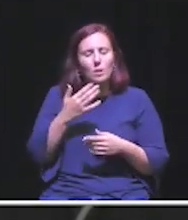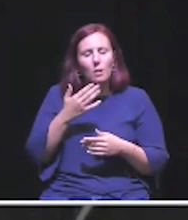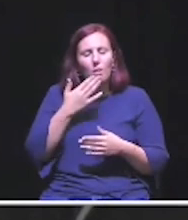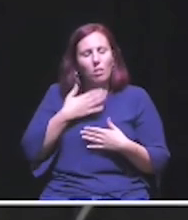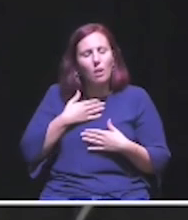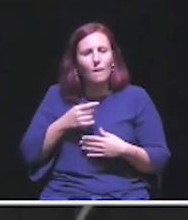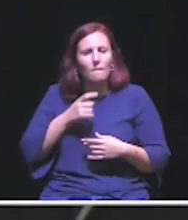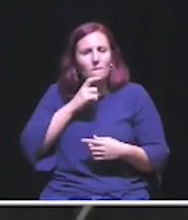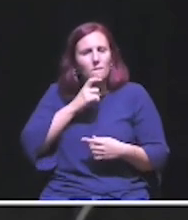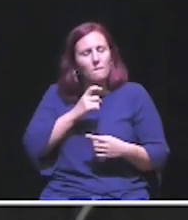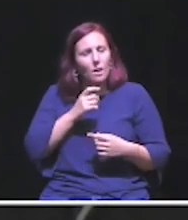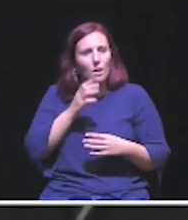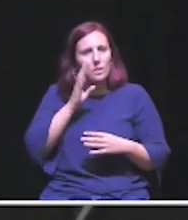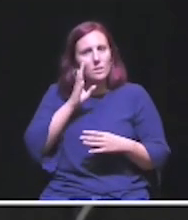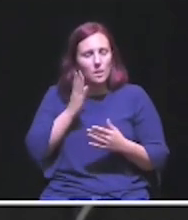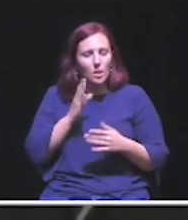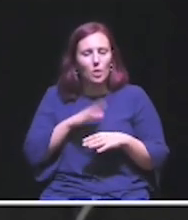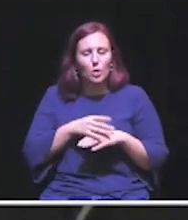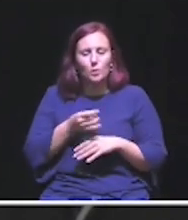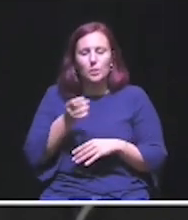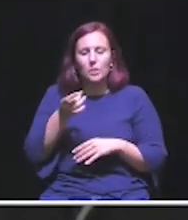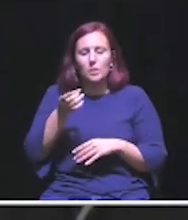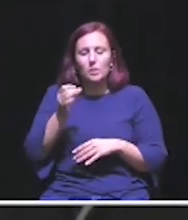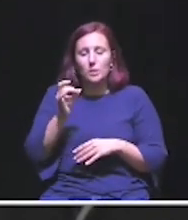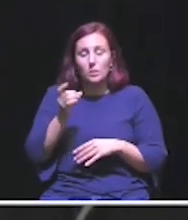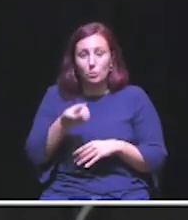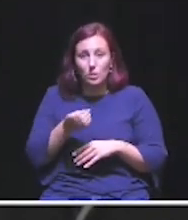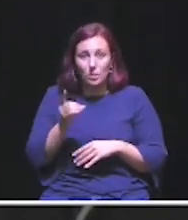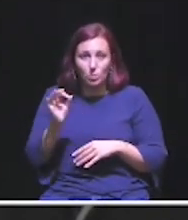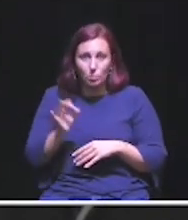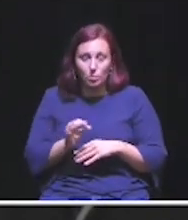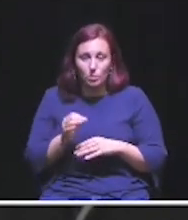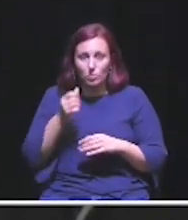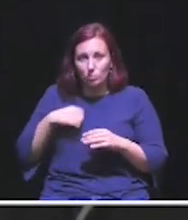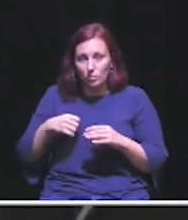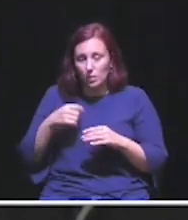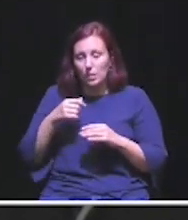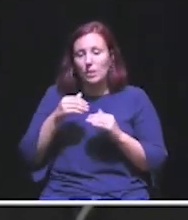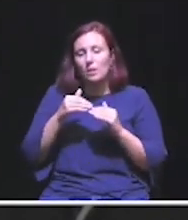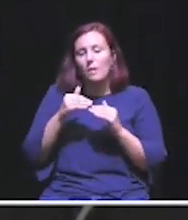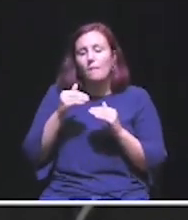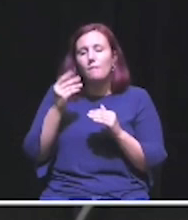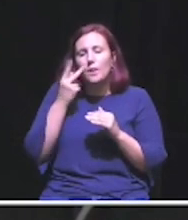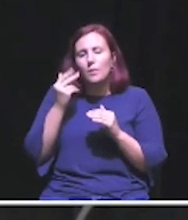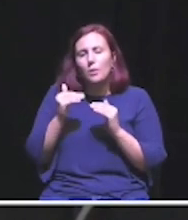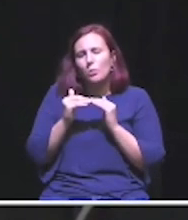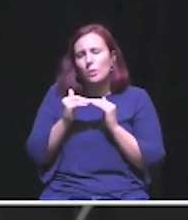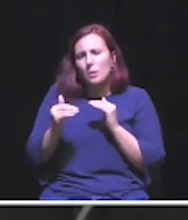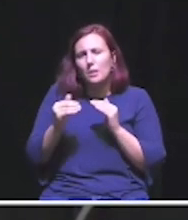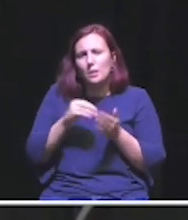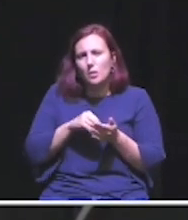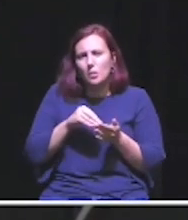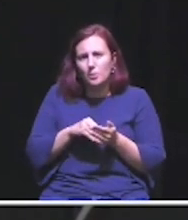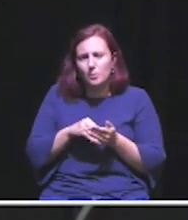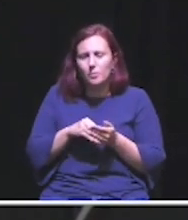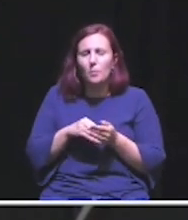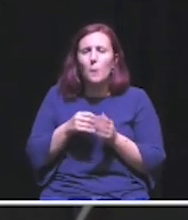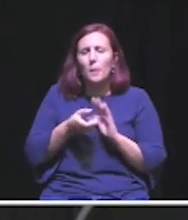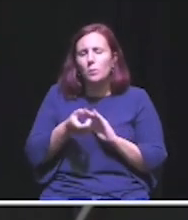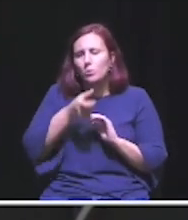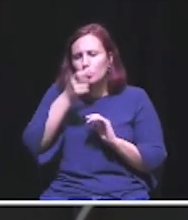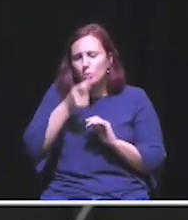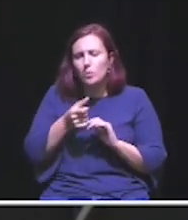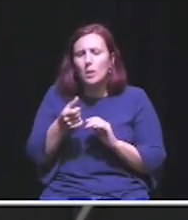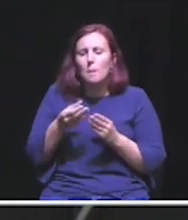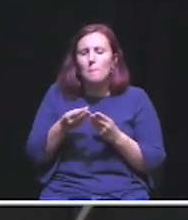todos. 96% das pessoas ciganas em Portugal vive abaixo do limiar da pobreza. Cerca de 60% das pessoas ciganas vivem em privação